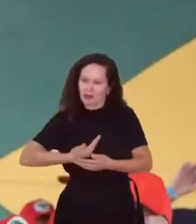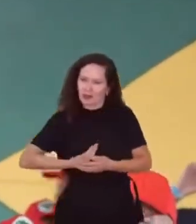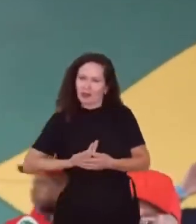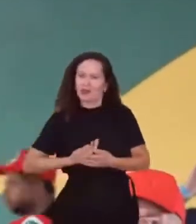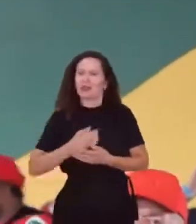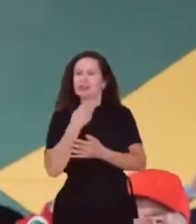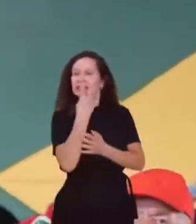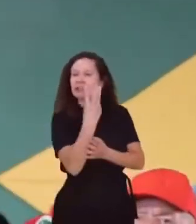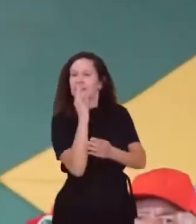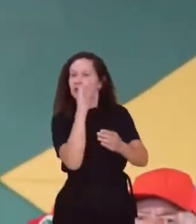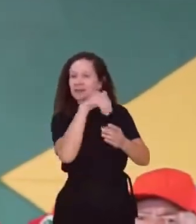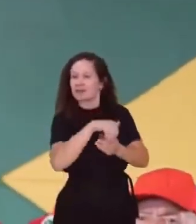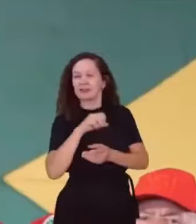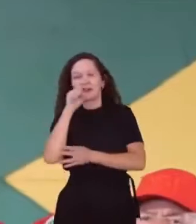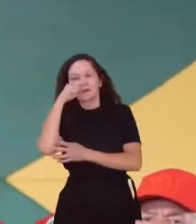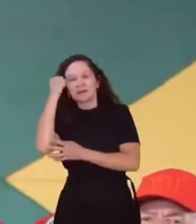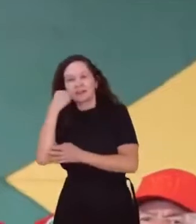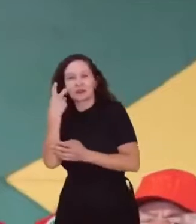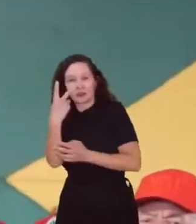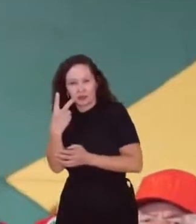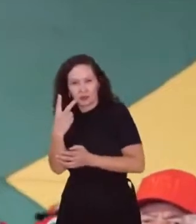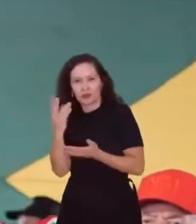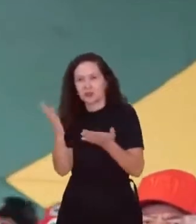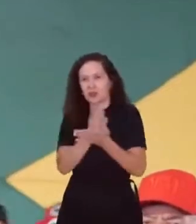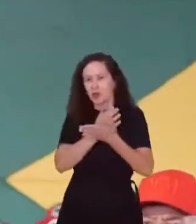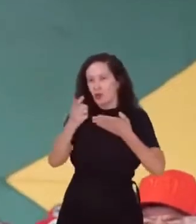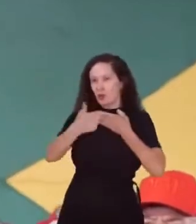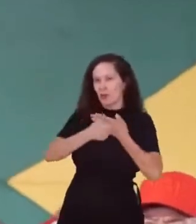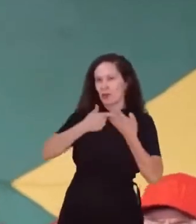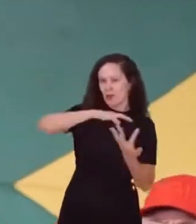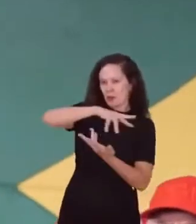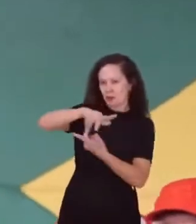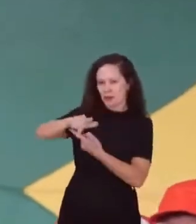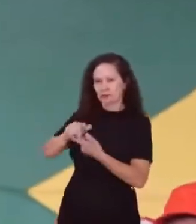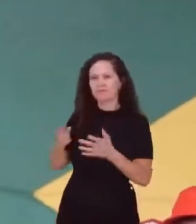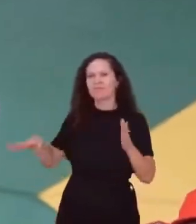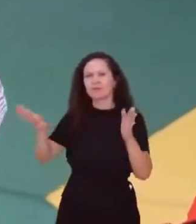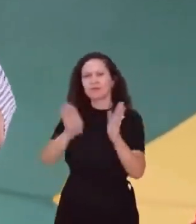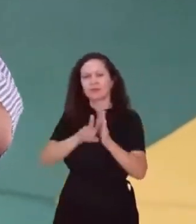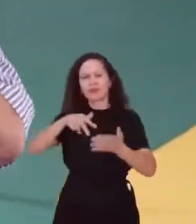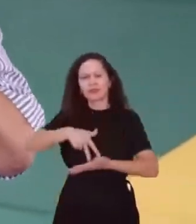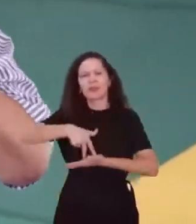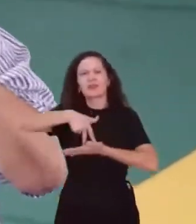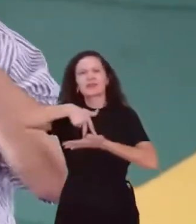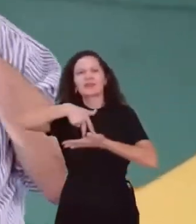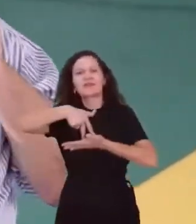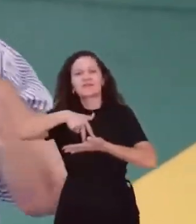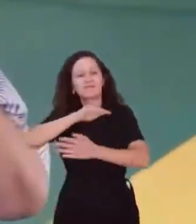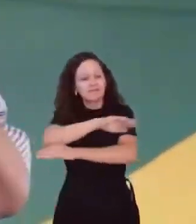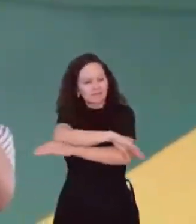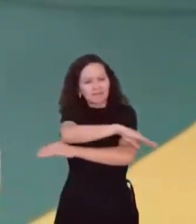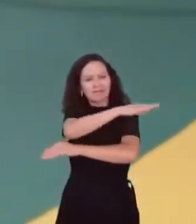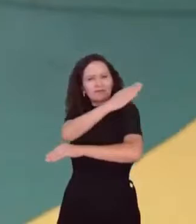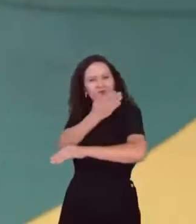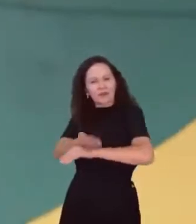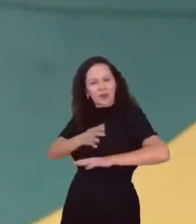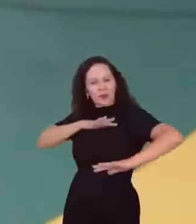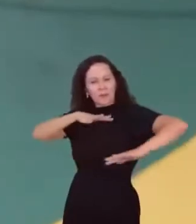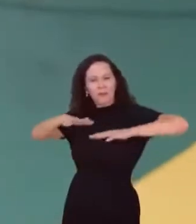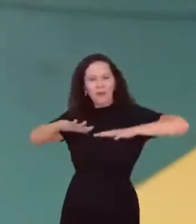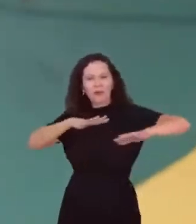cargos importantes no mundo, eu venho nesta caminhada por uma mobilização de redenção